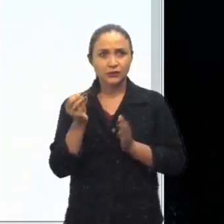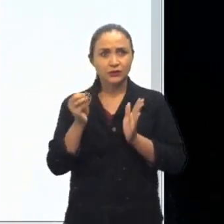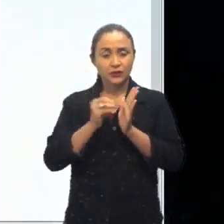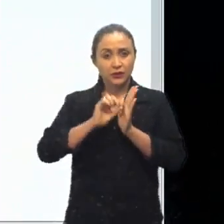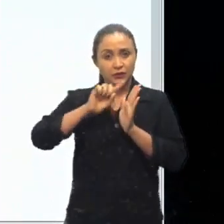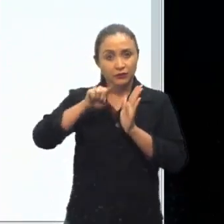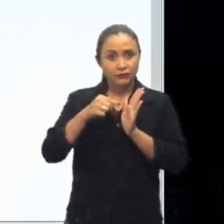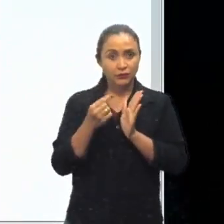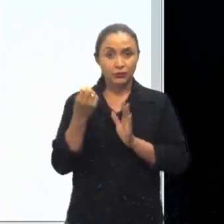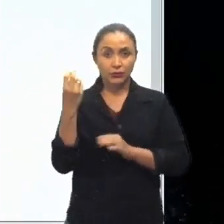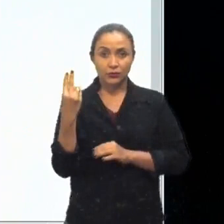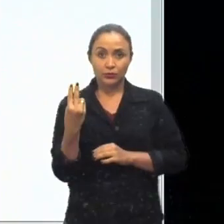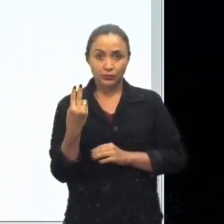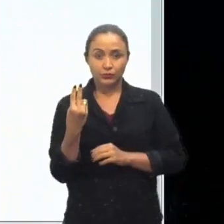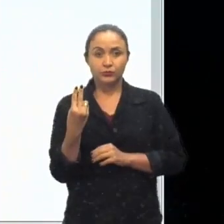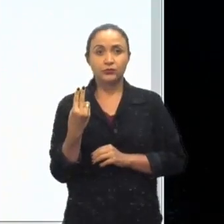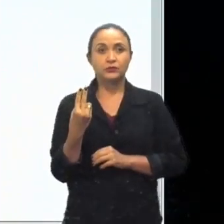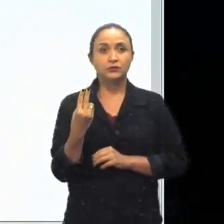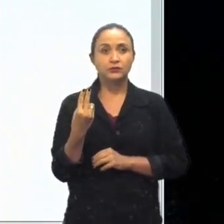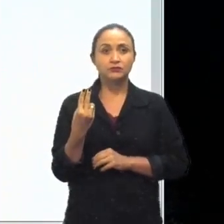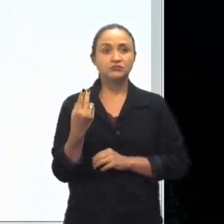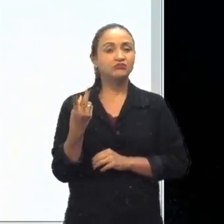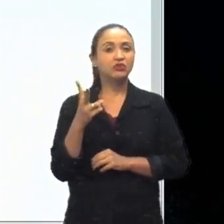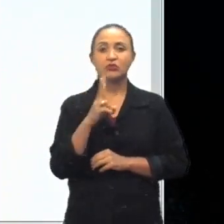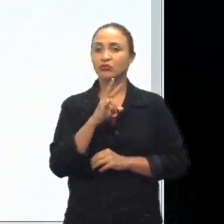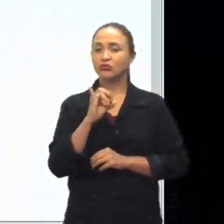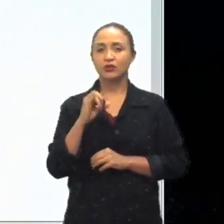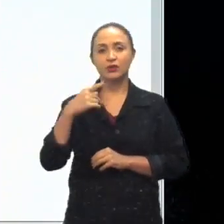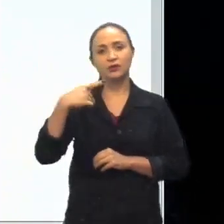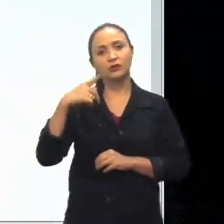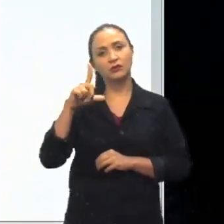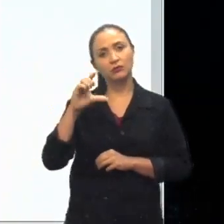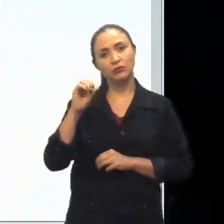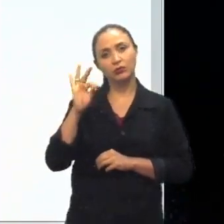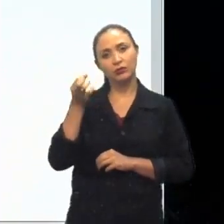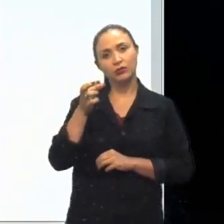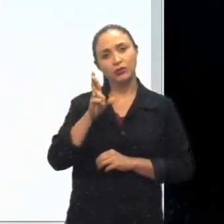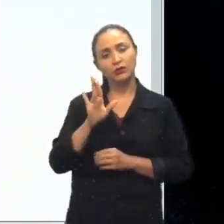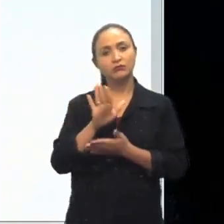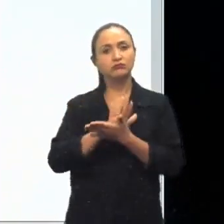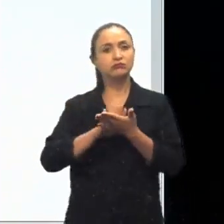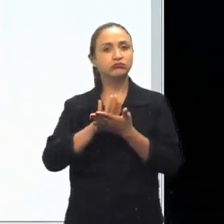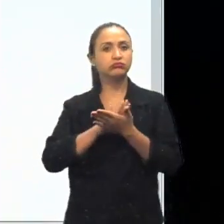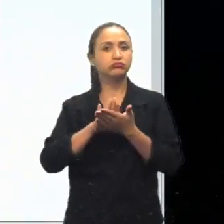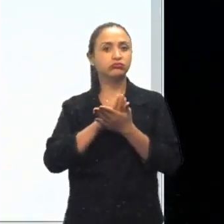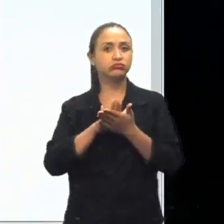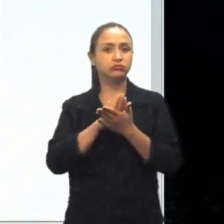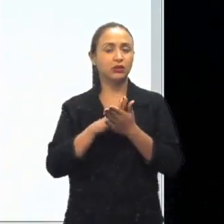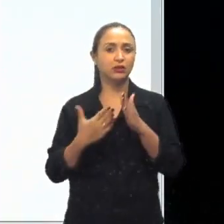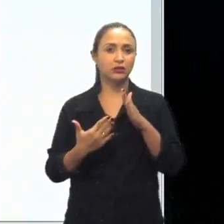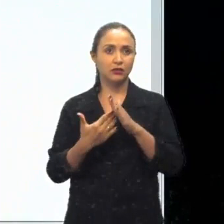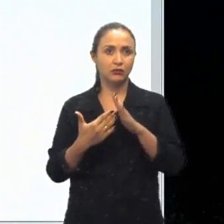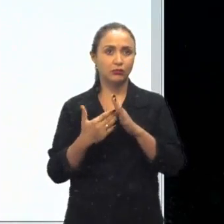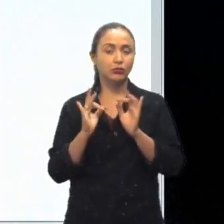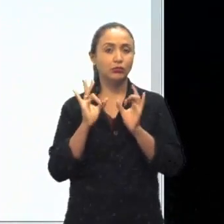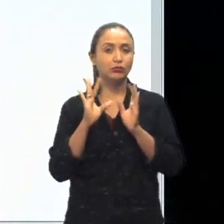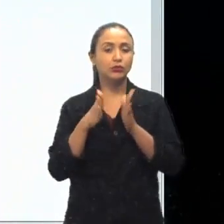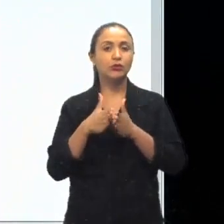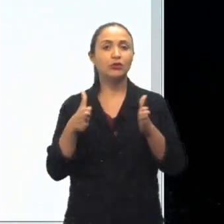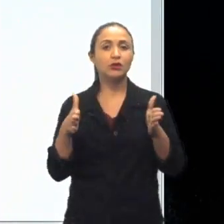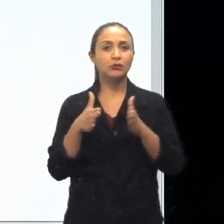variável 2, ele não vai plotar nenhuma referência de tempo, vai ser só no tamanho